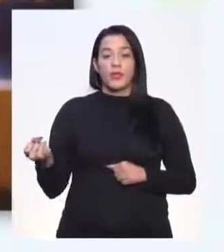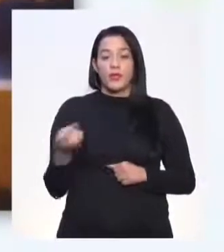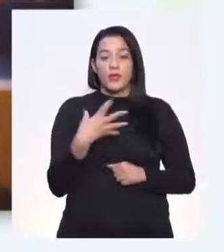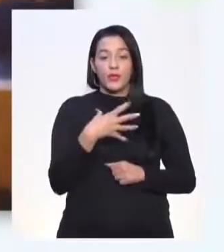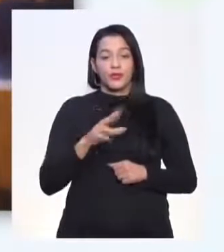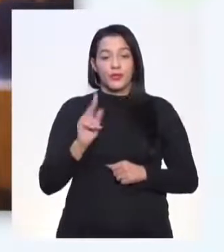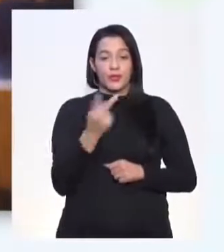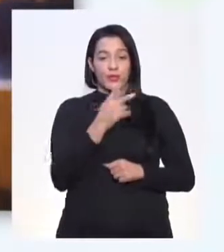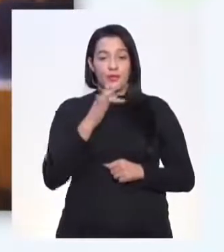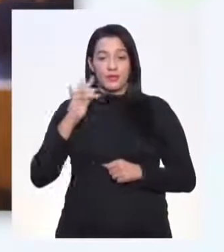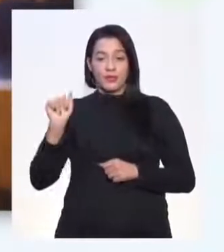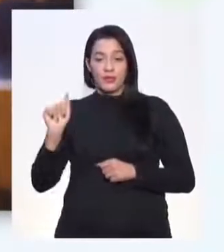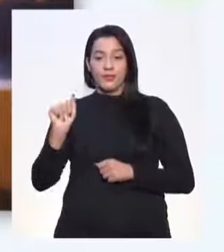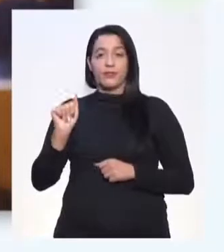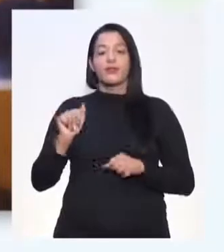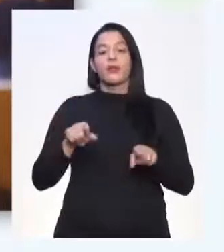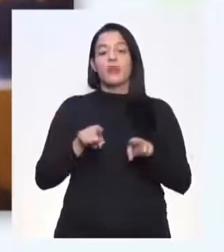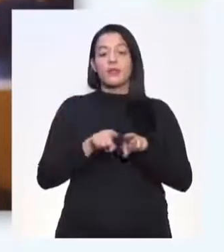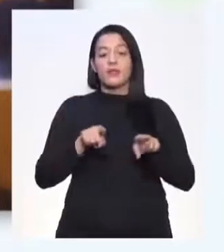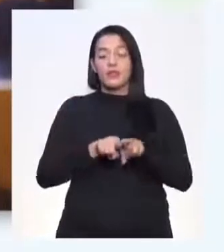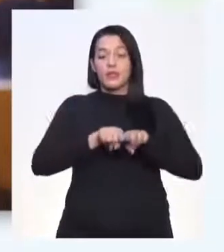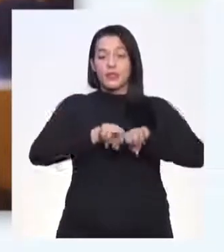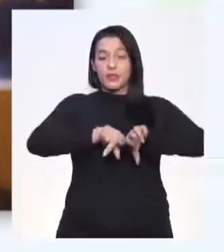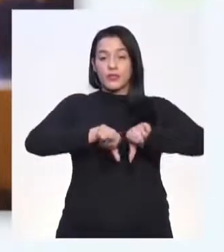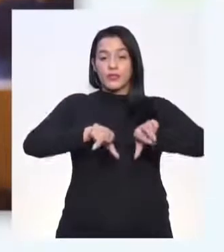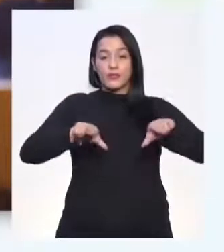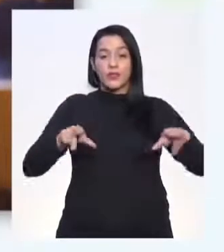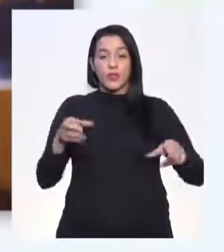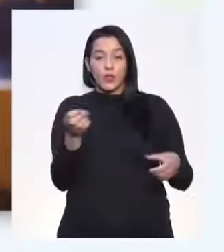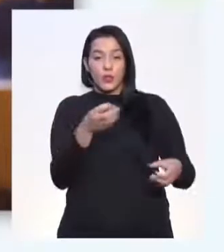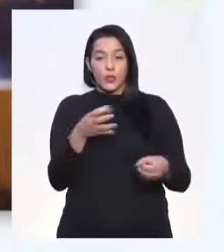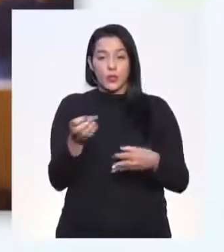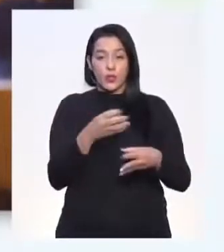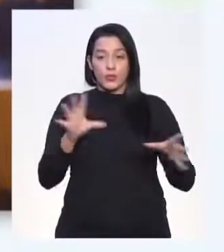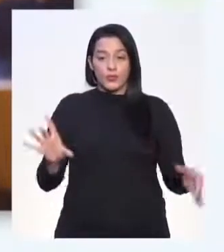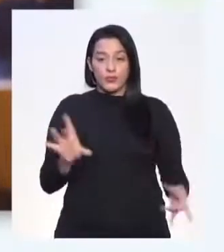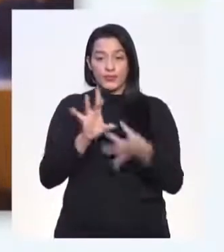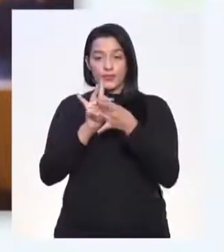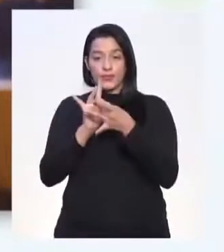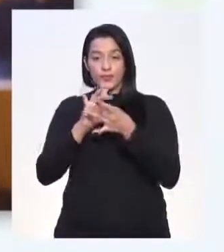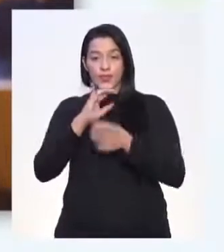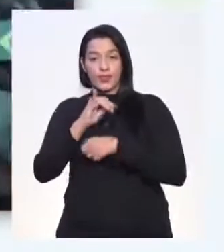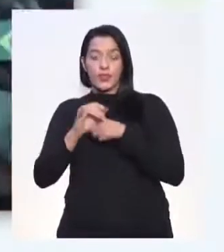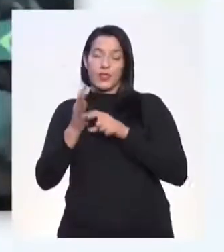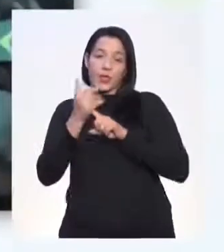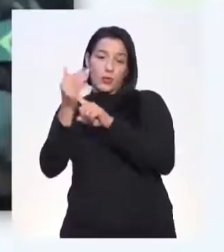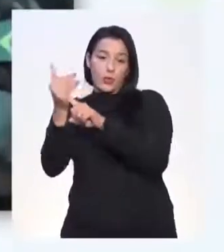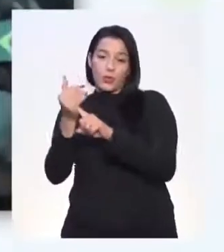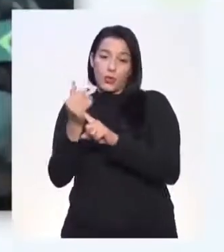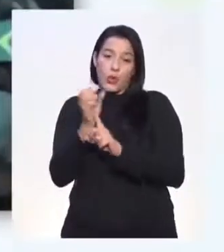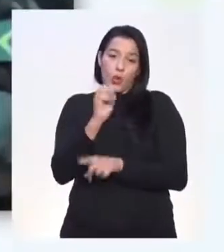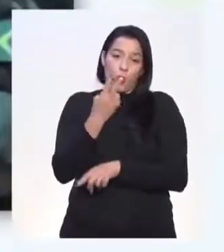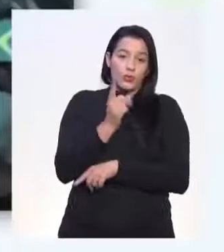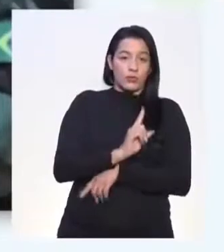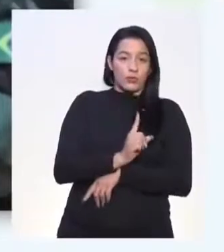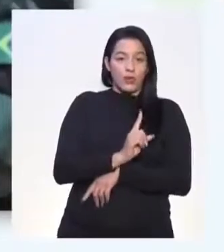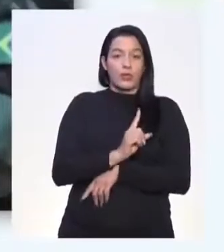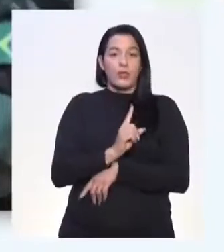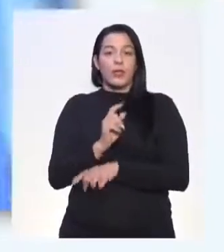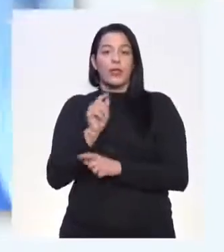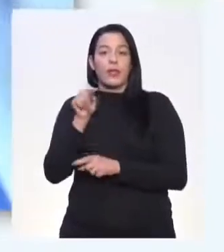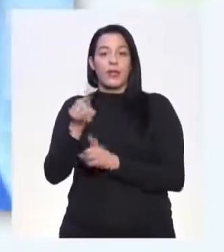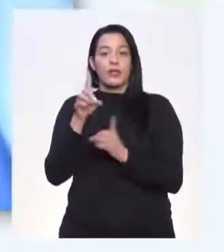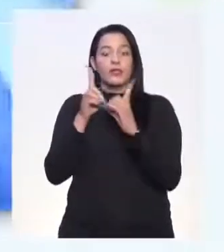inovações, ou seja, é uma convergência de inovações, quer sejam vinculadas à tecnologia ou não, mas para atendimento à